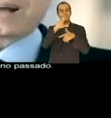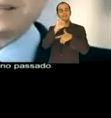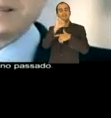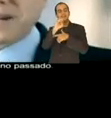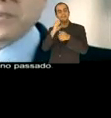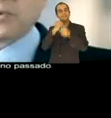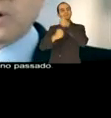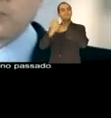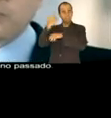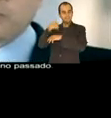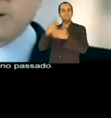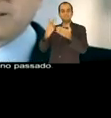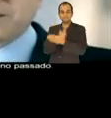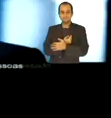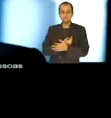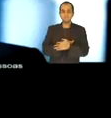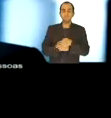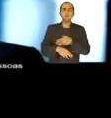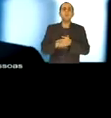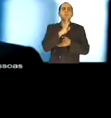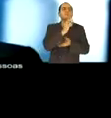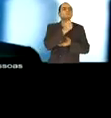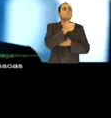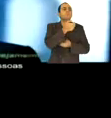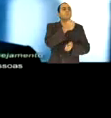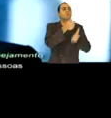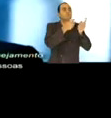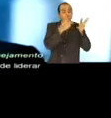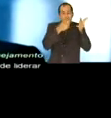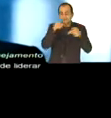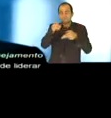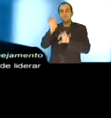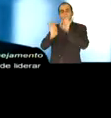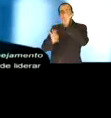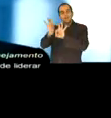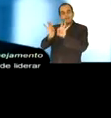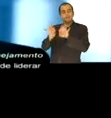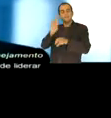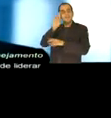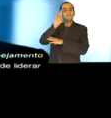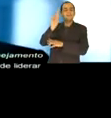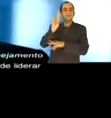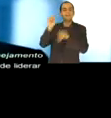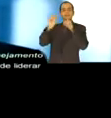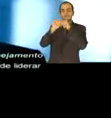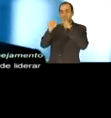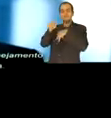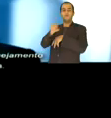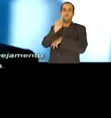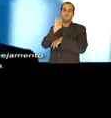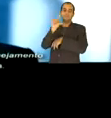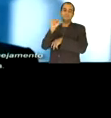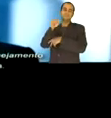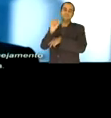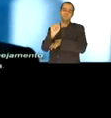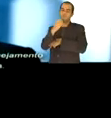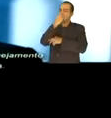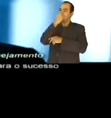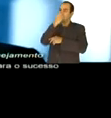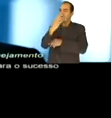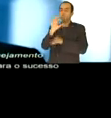a crise internacional do ano passado. Conheço pouquíssimas pessoas com a capacidade de planejar, de liderar e realizar como a